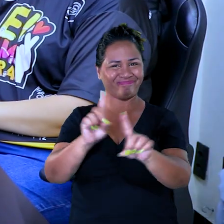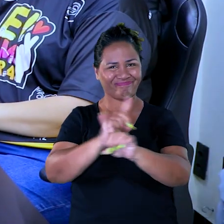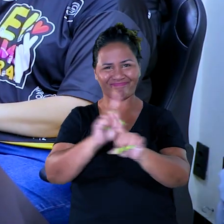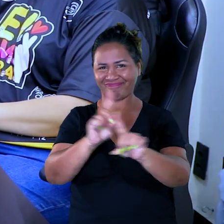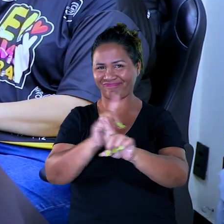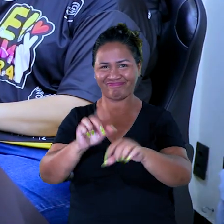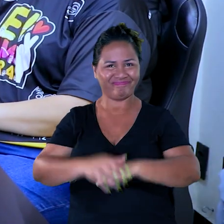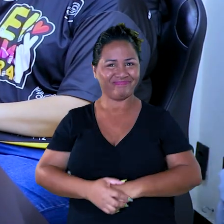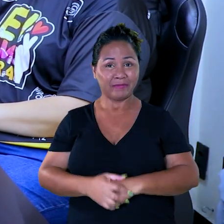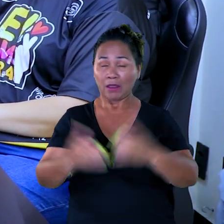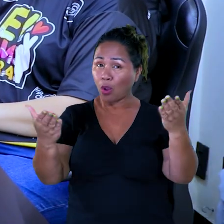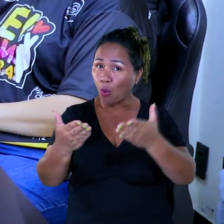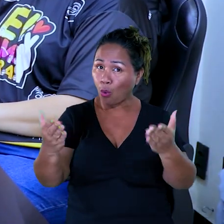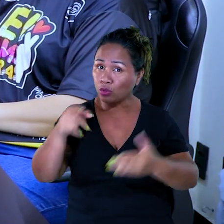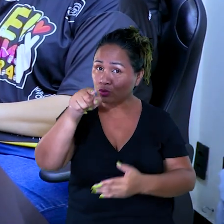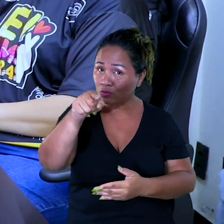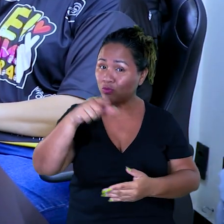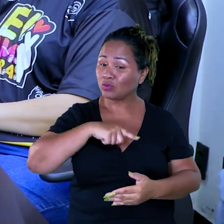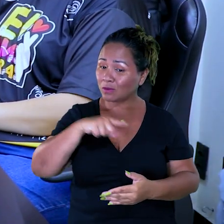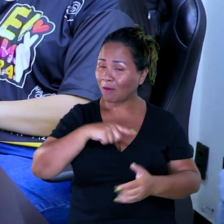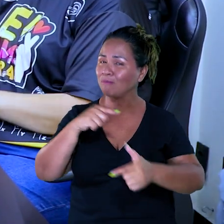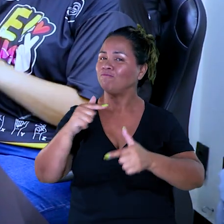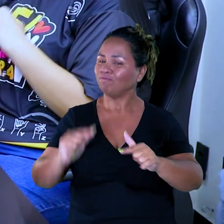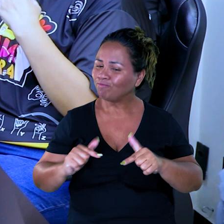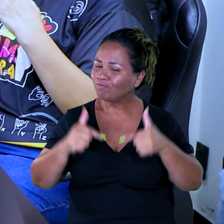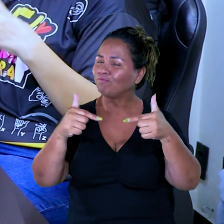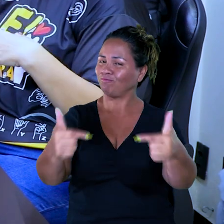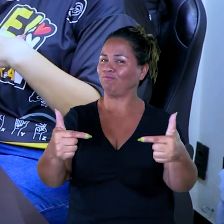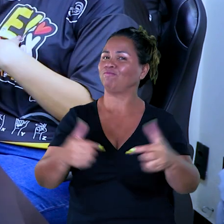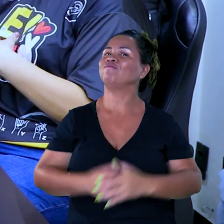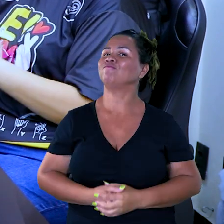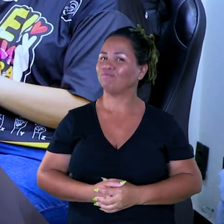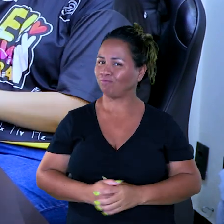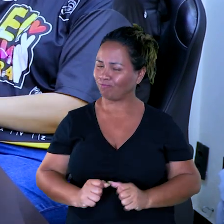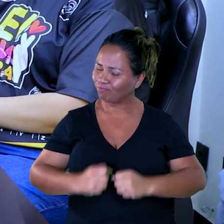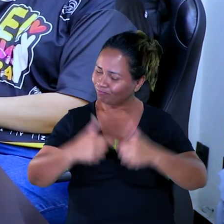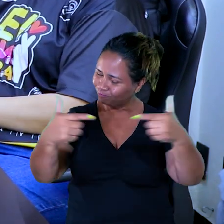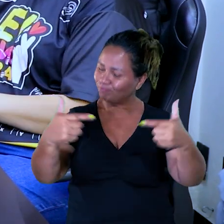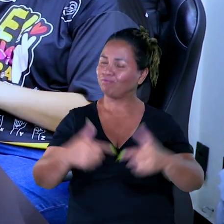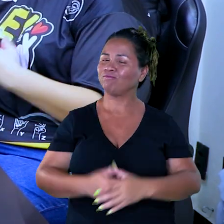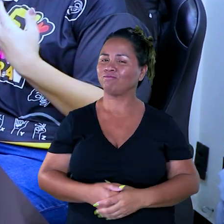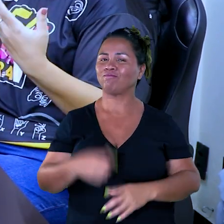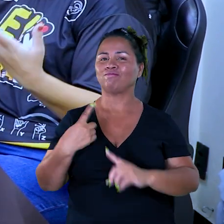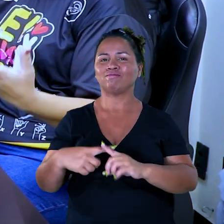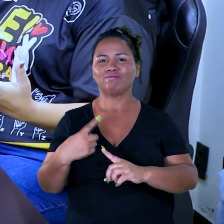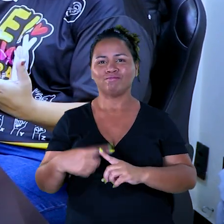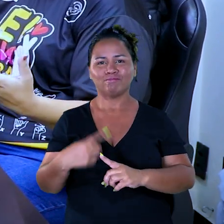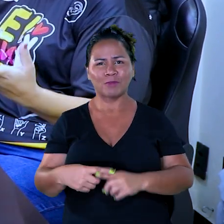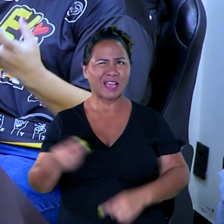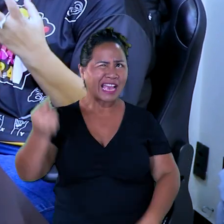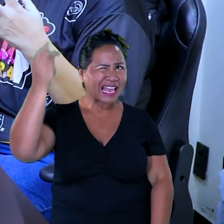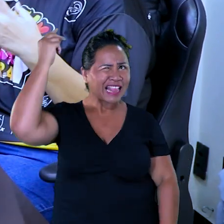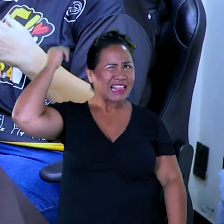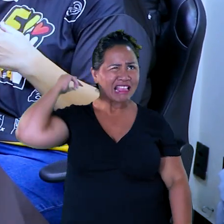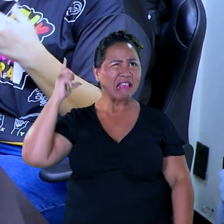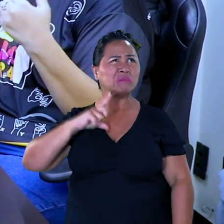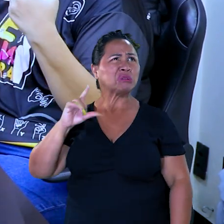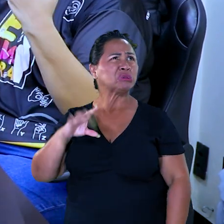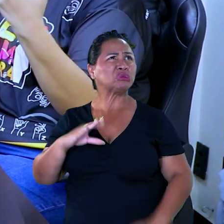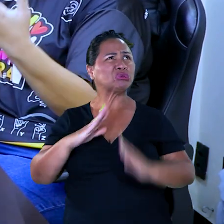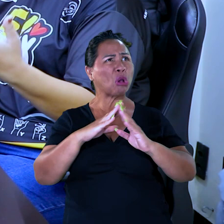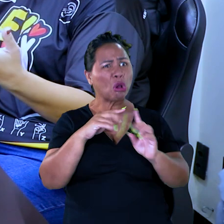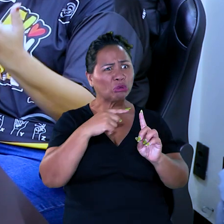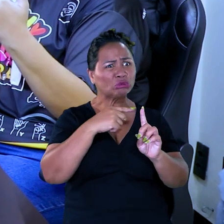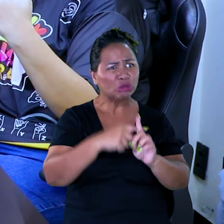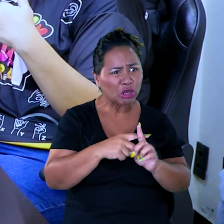verdade, nem existia o curso, assim, pra gente aqui em oficialmente, Brasília. Oficialmente não não tinha. tinha nada. É. Tinha Era- igrejas Uhum. que preparavam pessoas